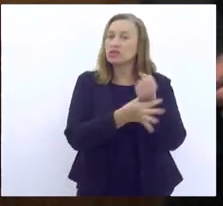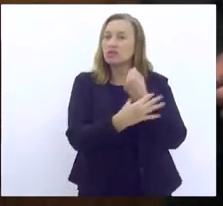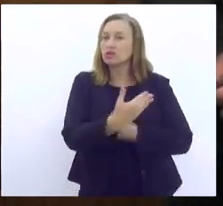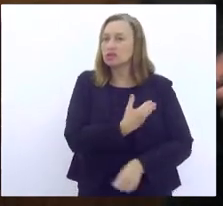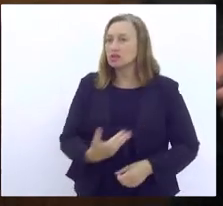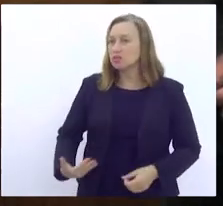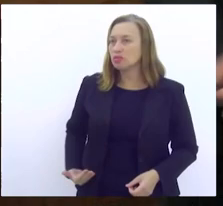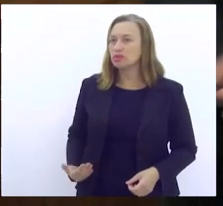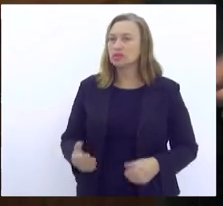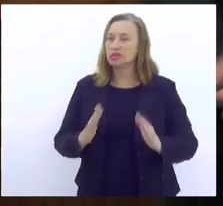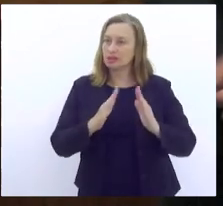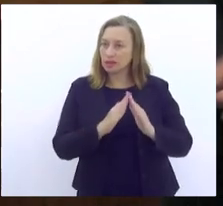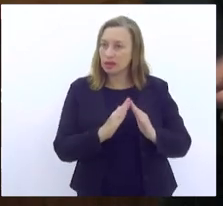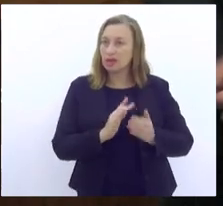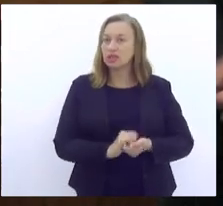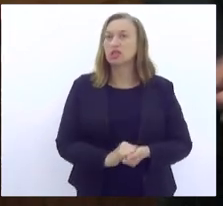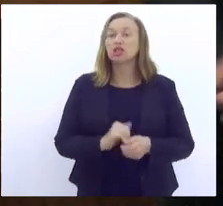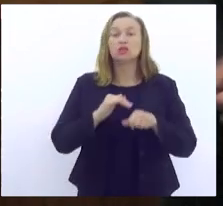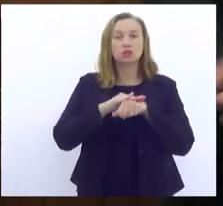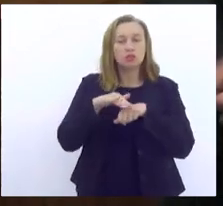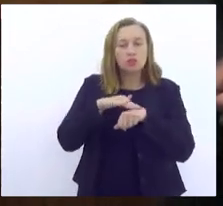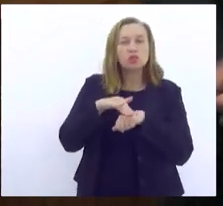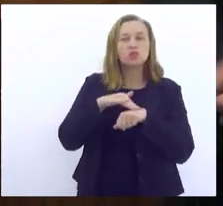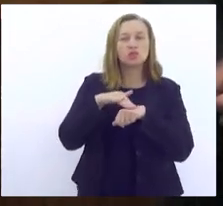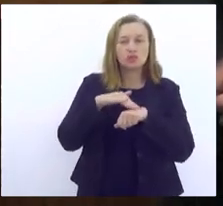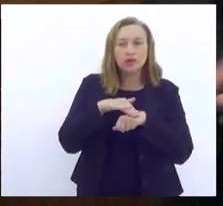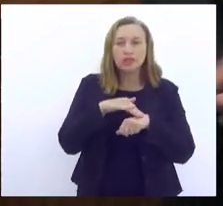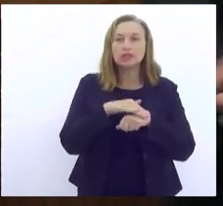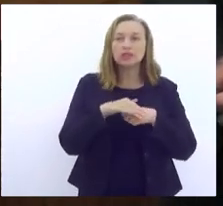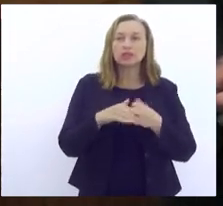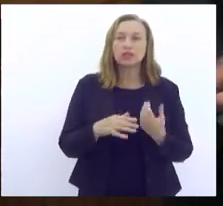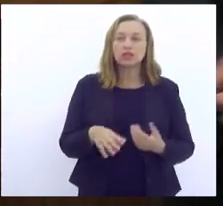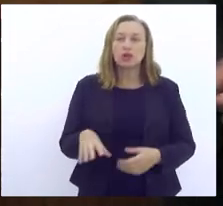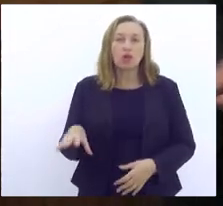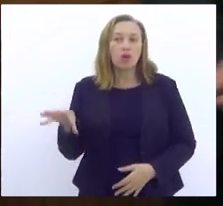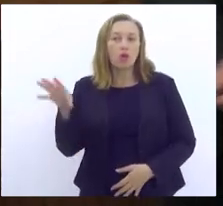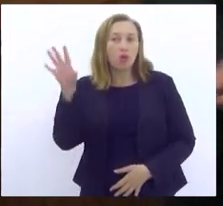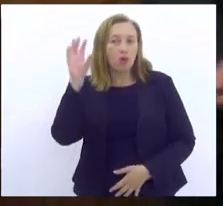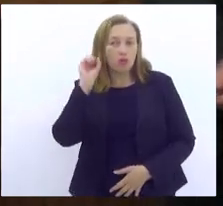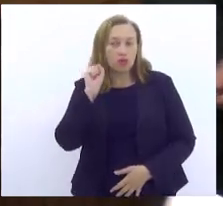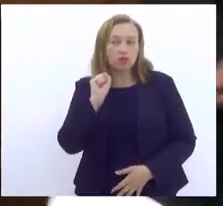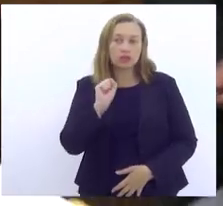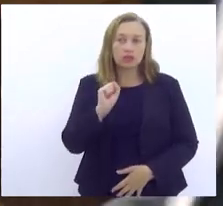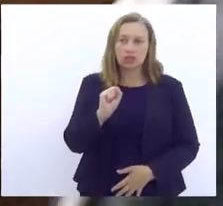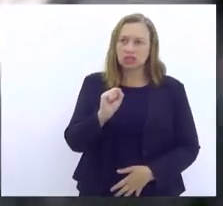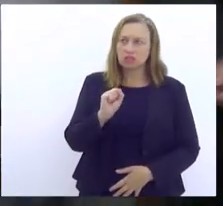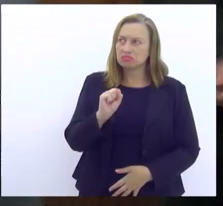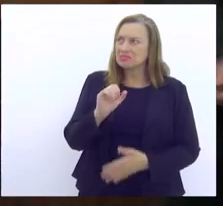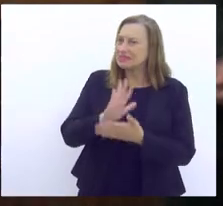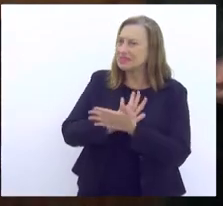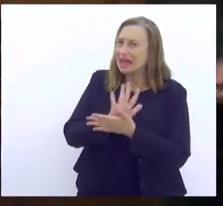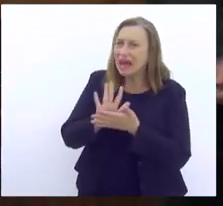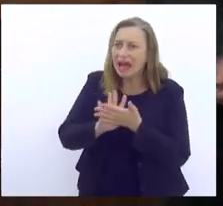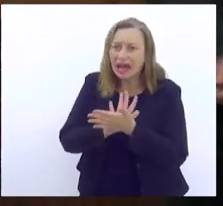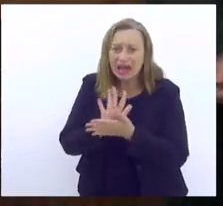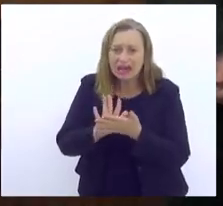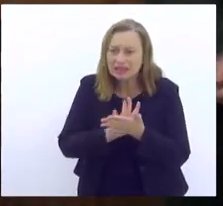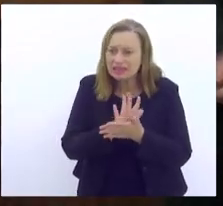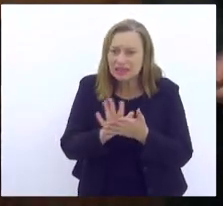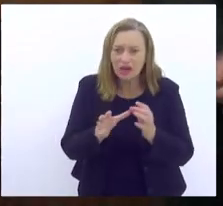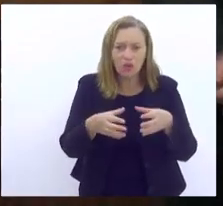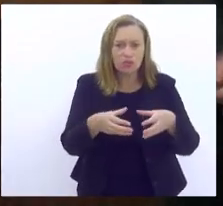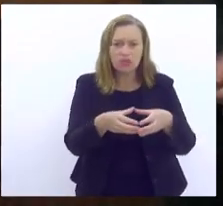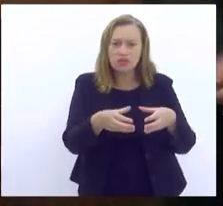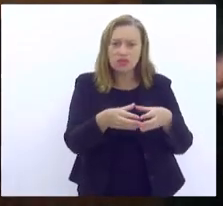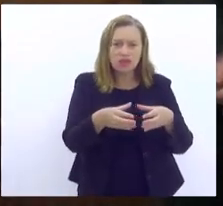dessa casa, e a gente conversa muito, não é nem ouvida, presidente. Nem escutam a Comissão de Segurança Pública dessa